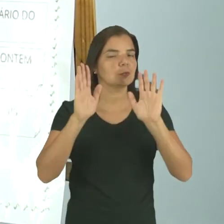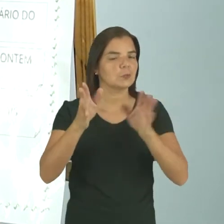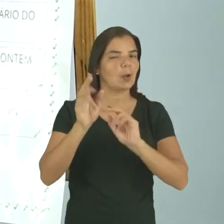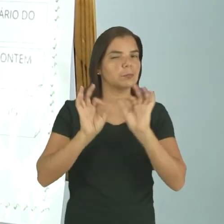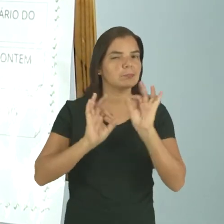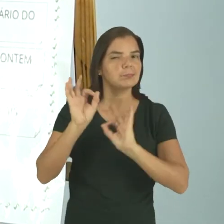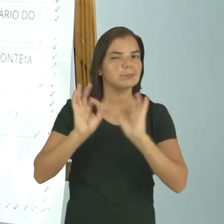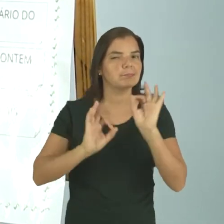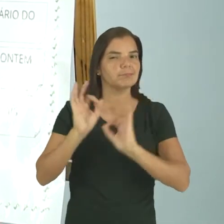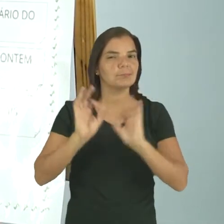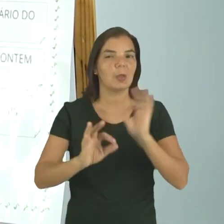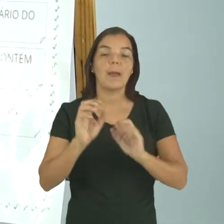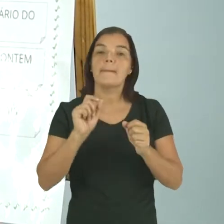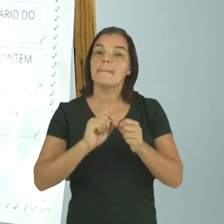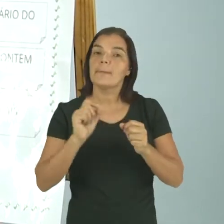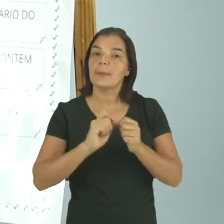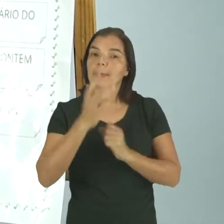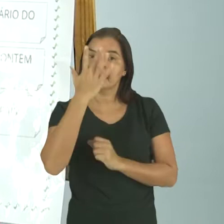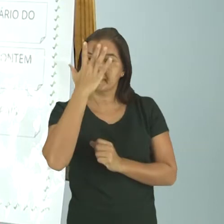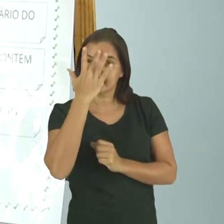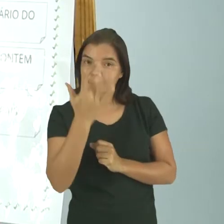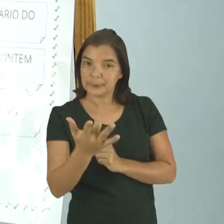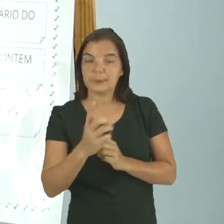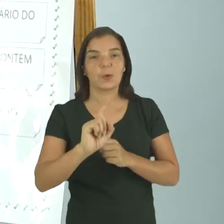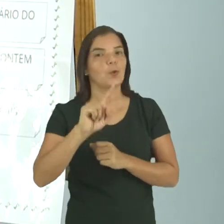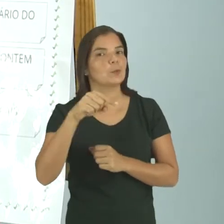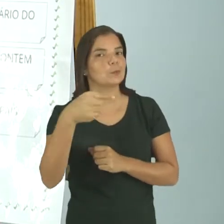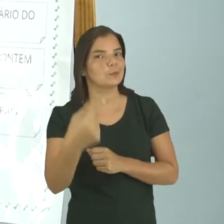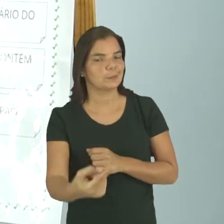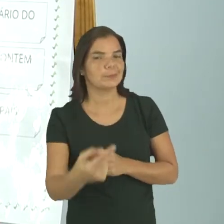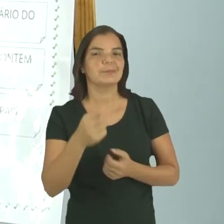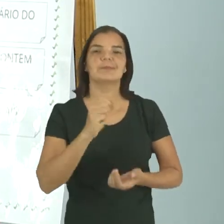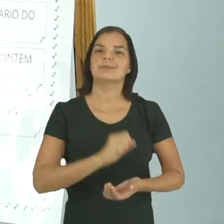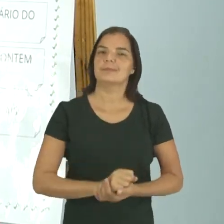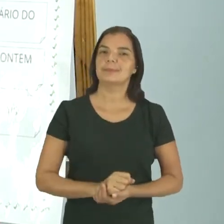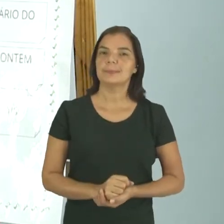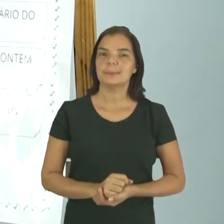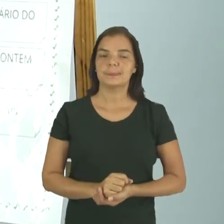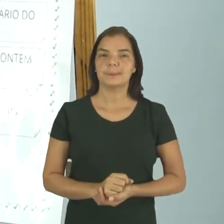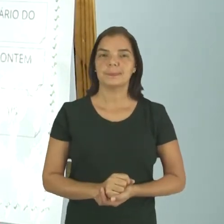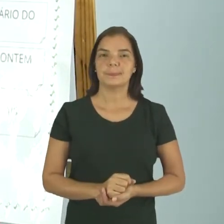estavam agendadas para fazer no dia seguinte, no amanhã.